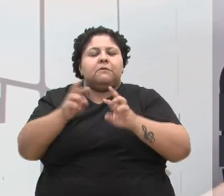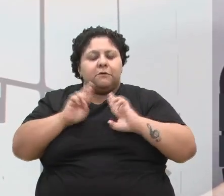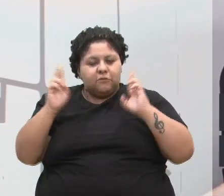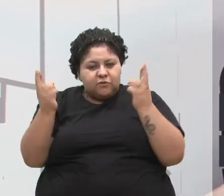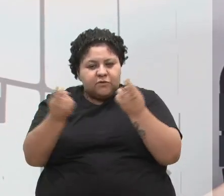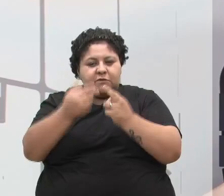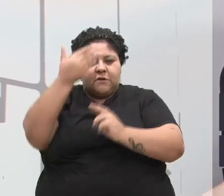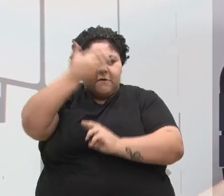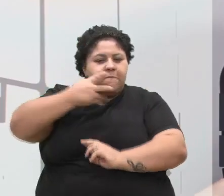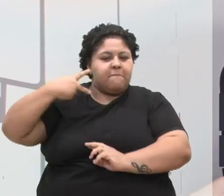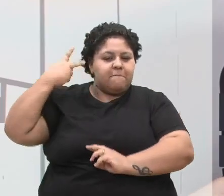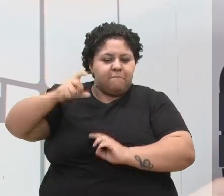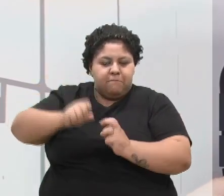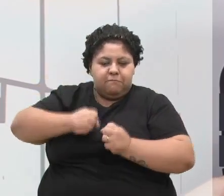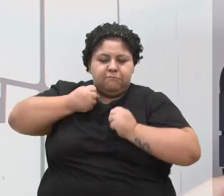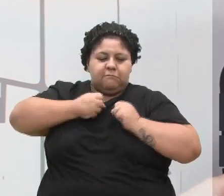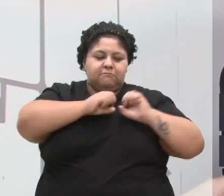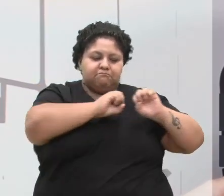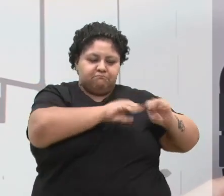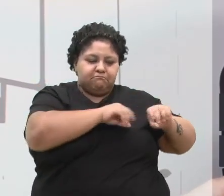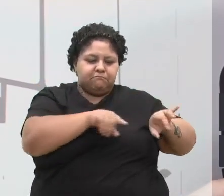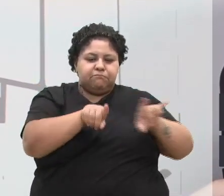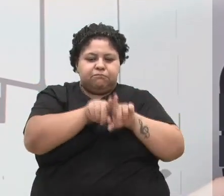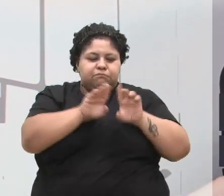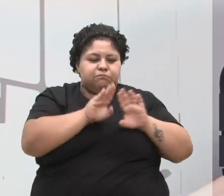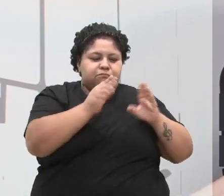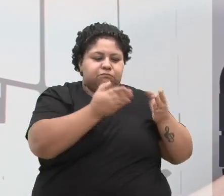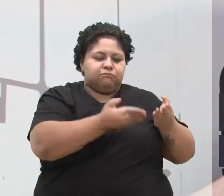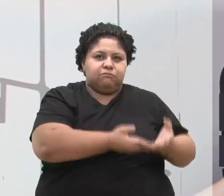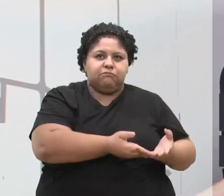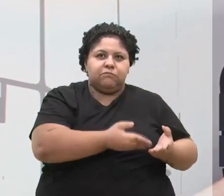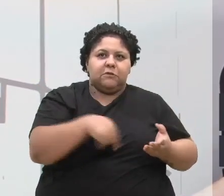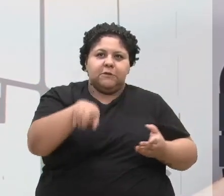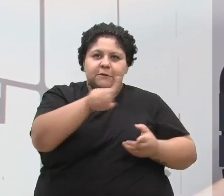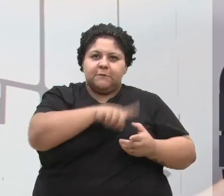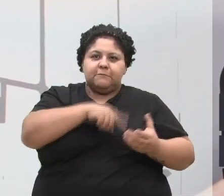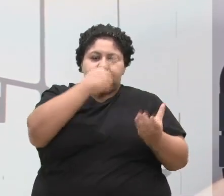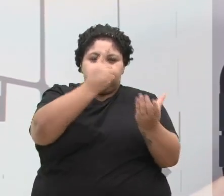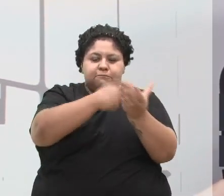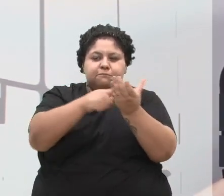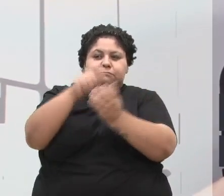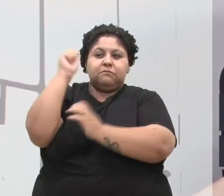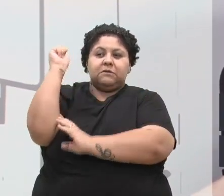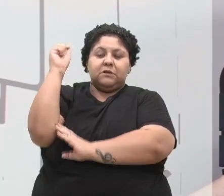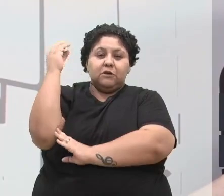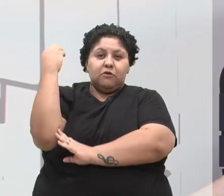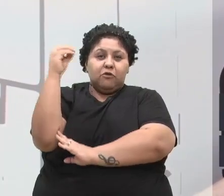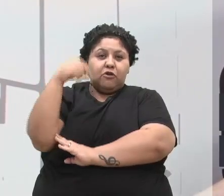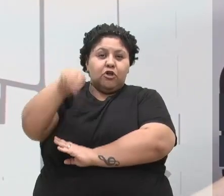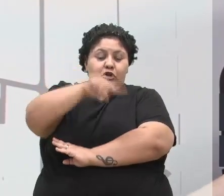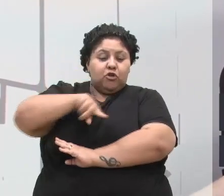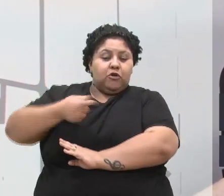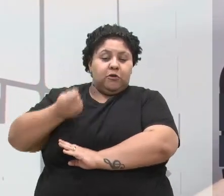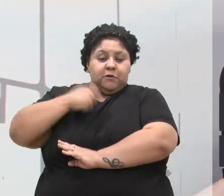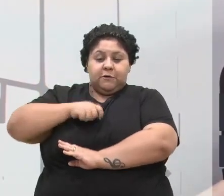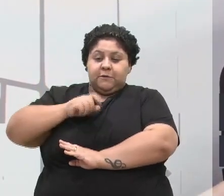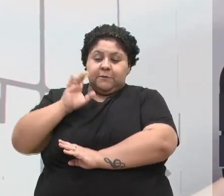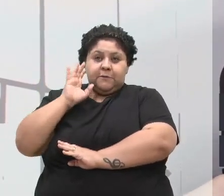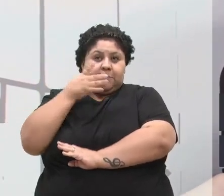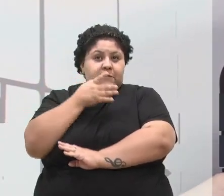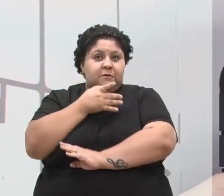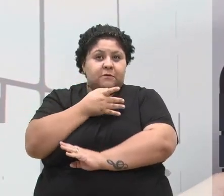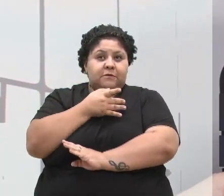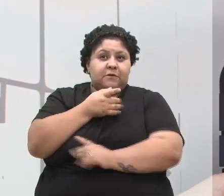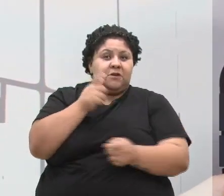Parlamentar em Defesa da Educação e também a Comissão, para nós tentar uma agenda em Porto Alegre, porque nós precisamos resolver, já que não